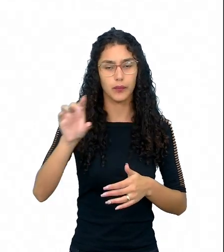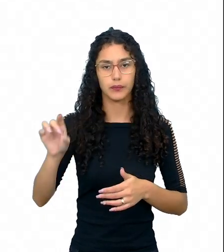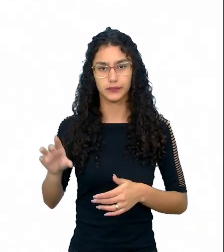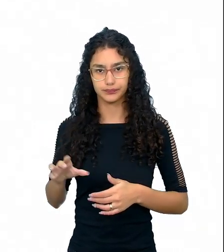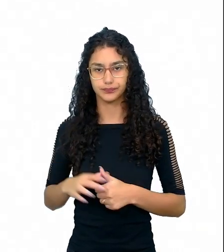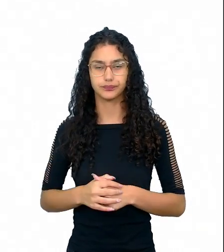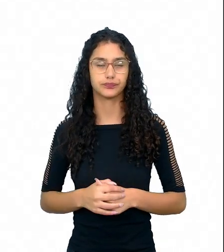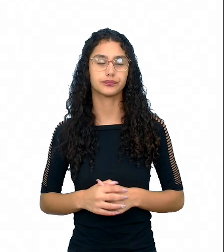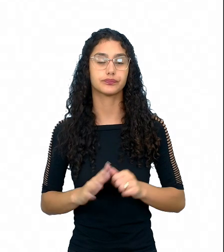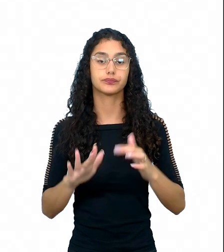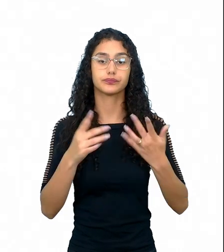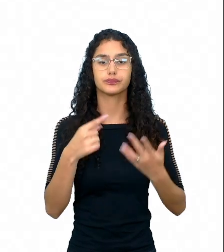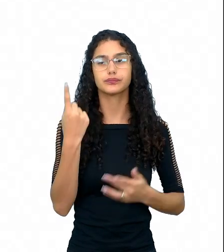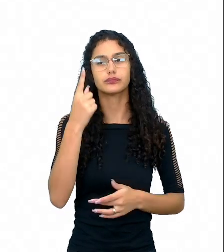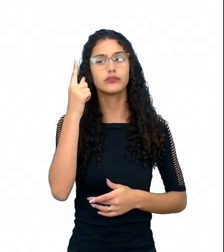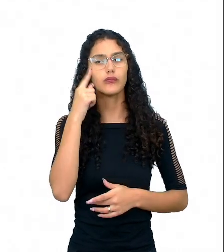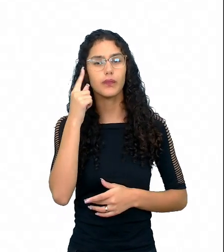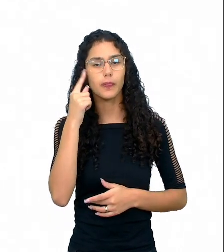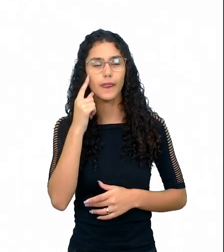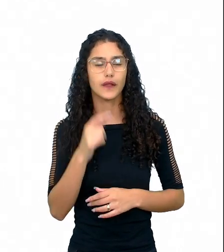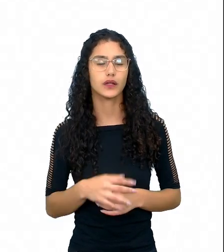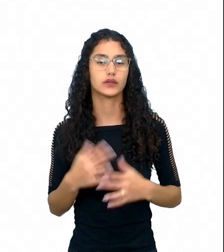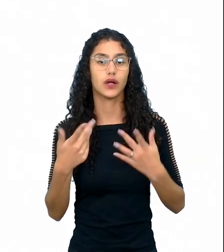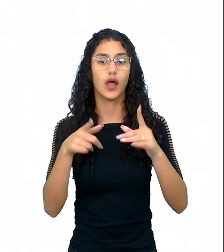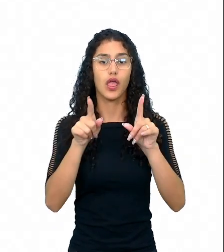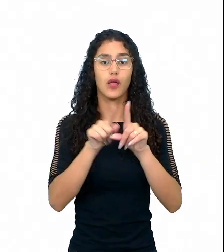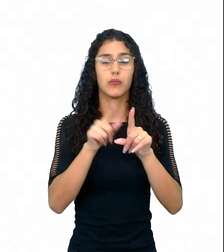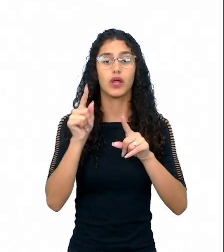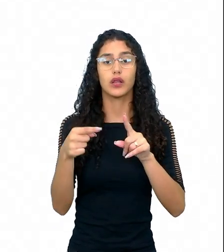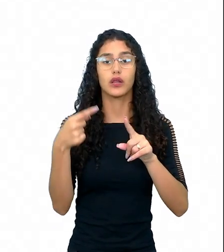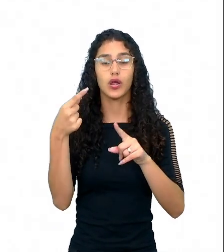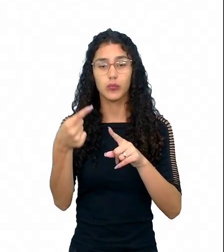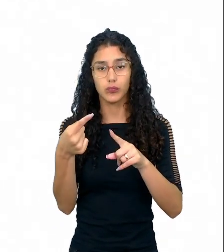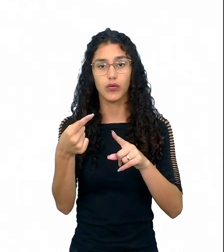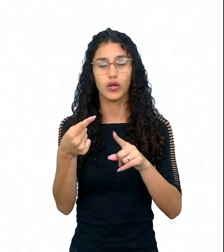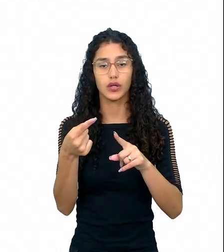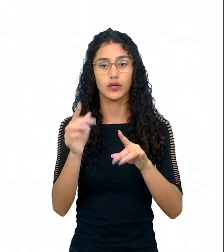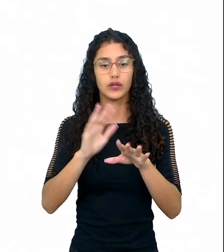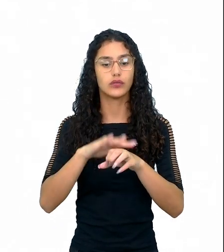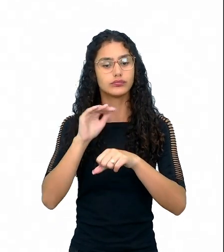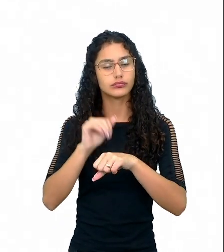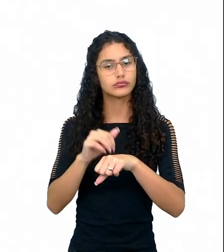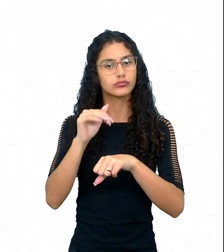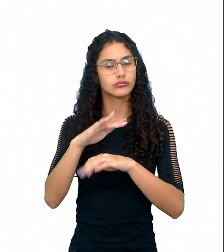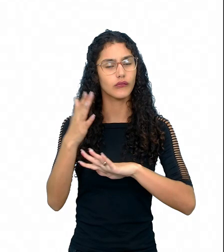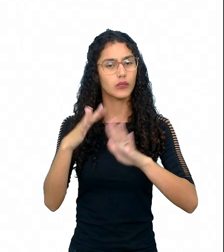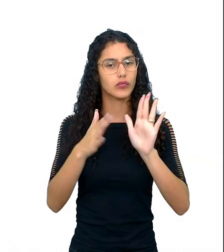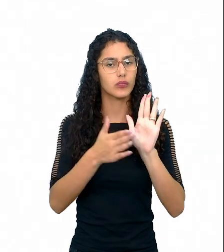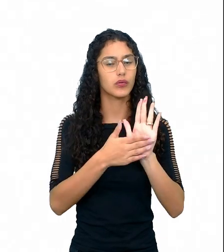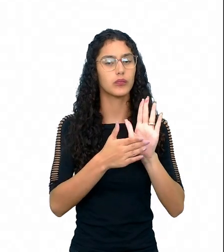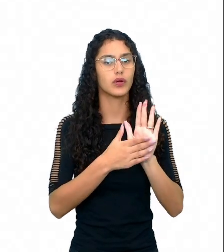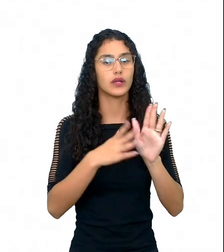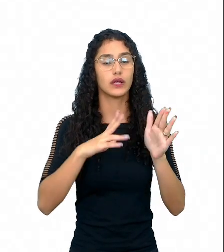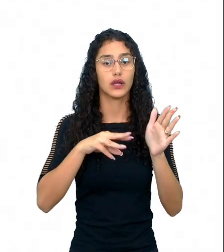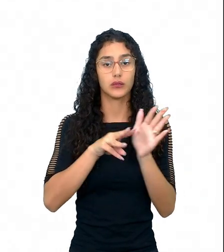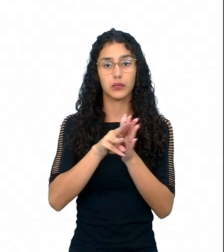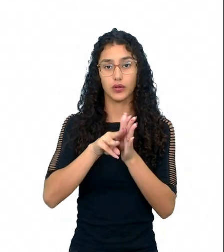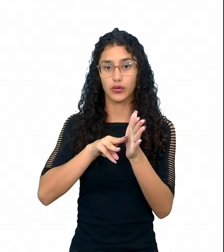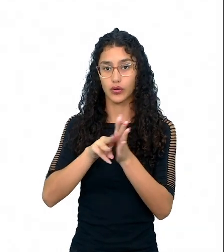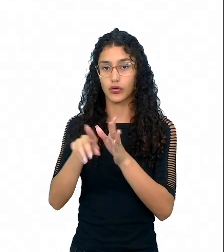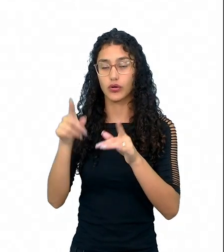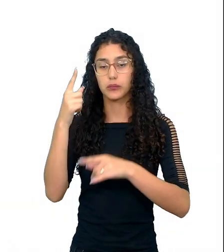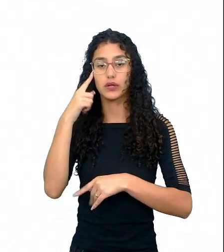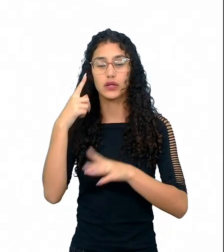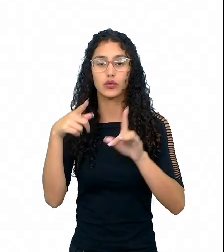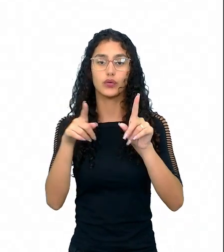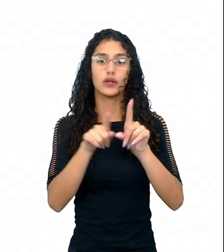né? Então, nós vamos pensar aqui também depois, posteriormente, sugerir algumas propostas metodológicas,